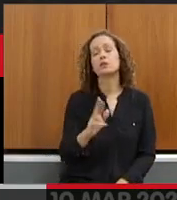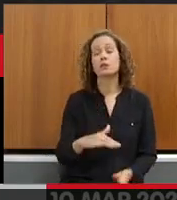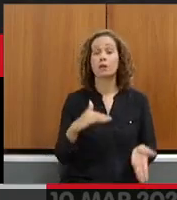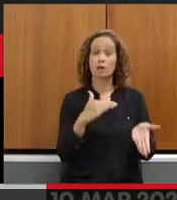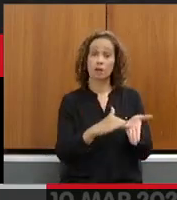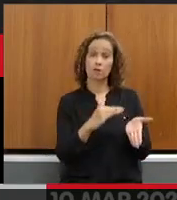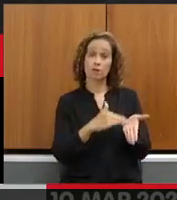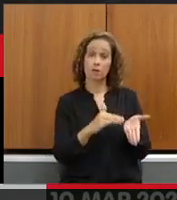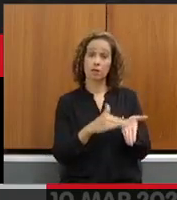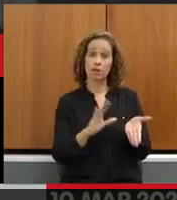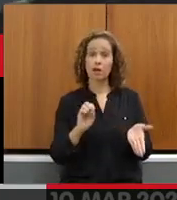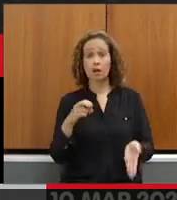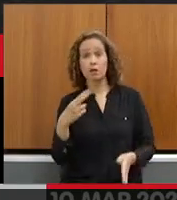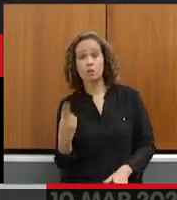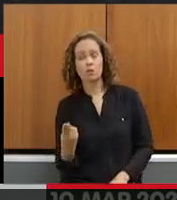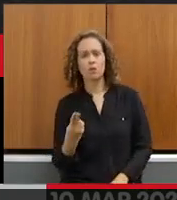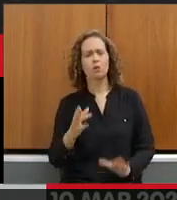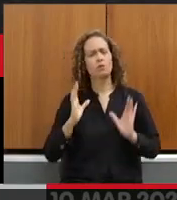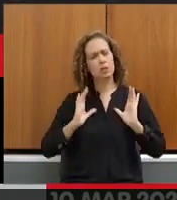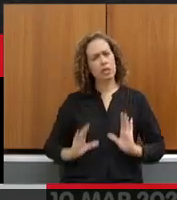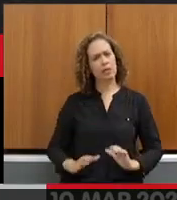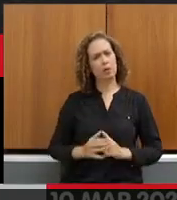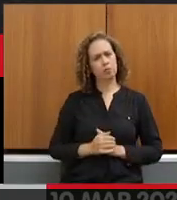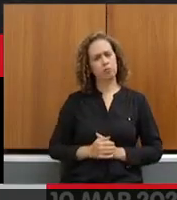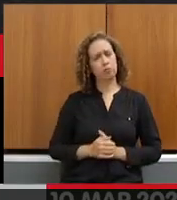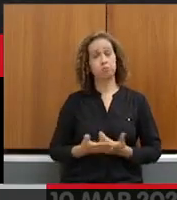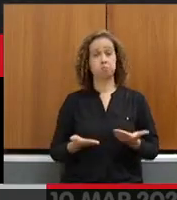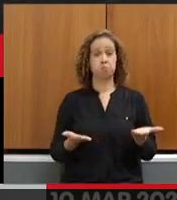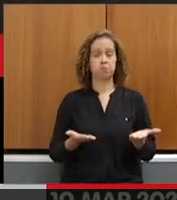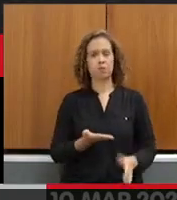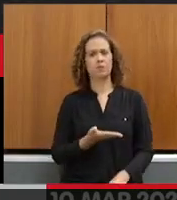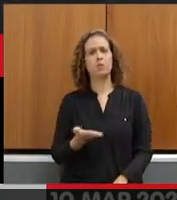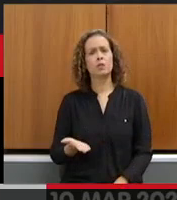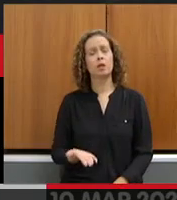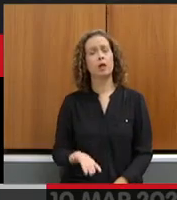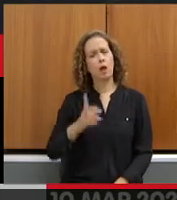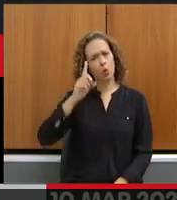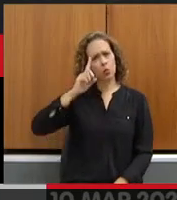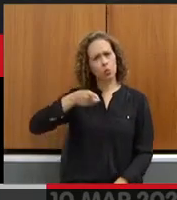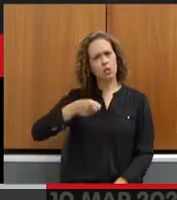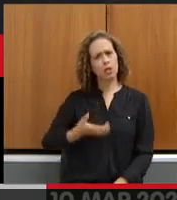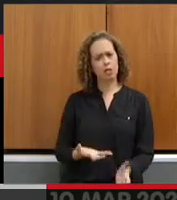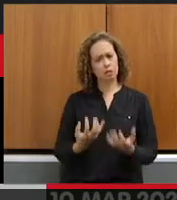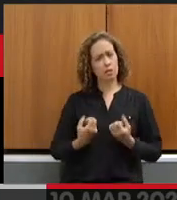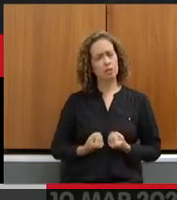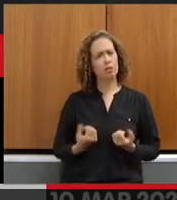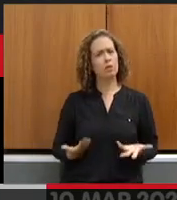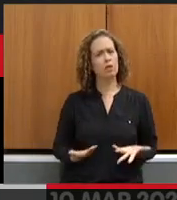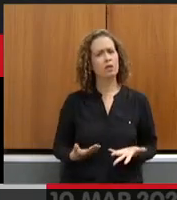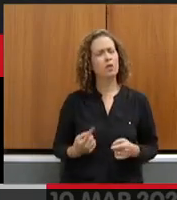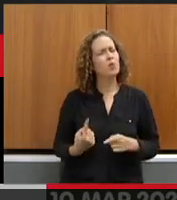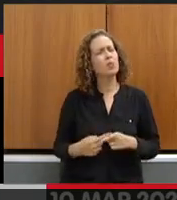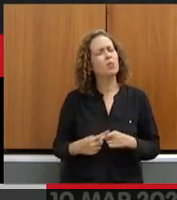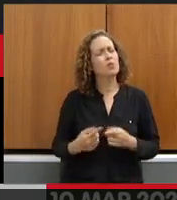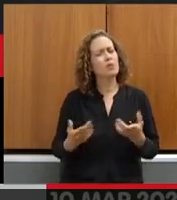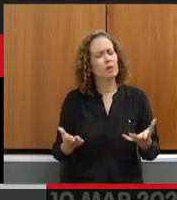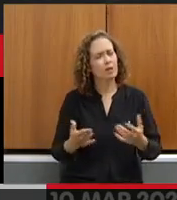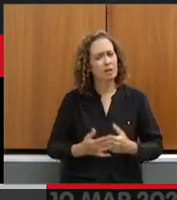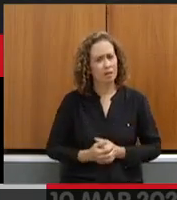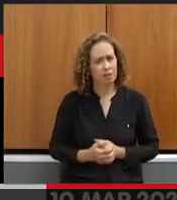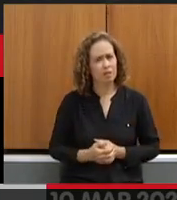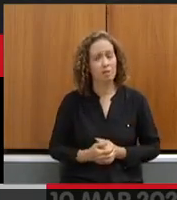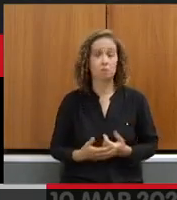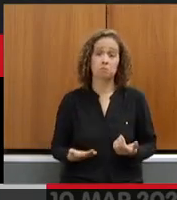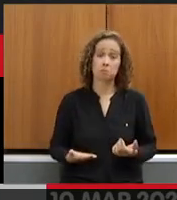secretário não é um cidadão então secretário só tá investido dessa autoridade eu gostaria de saber porque isso porque